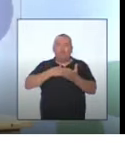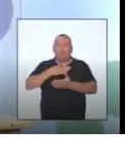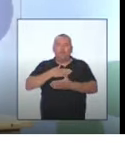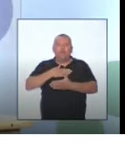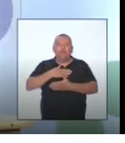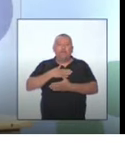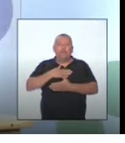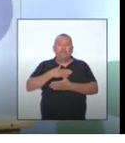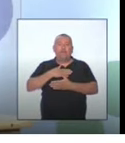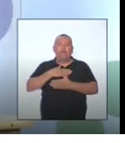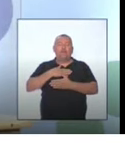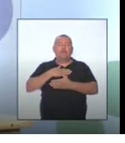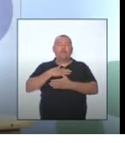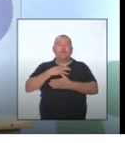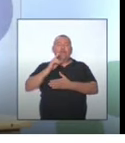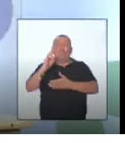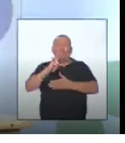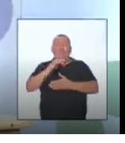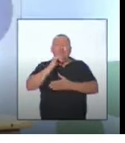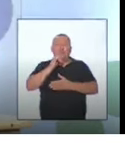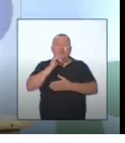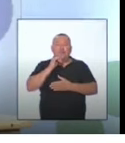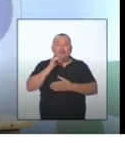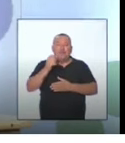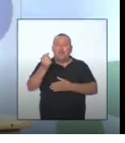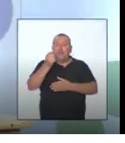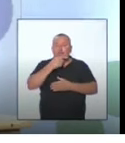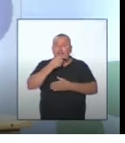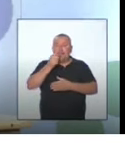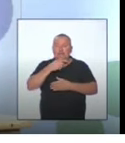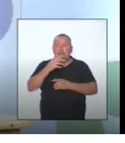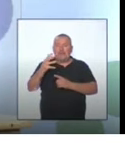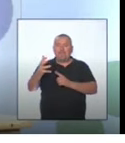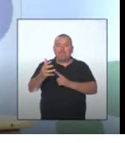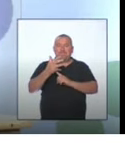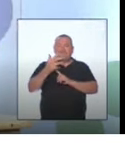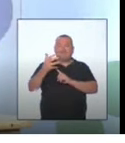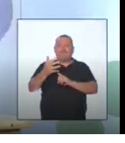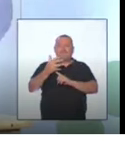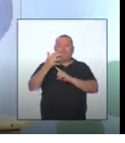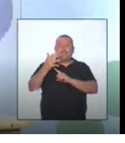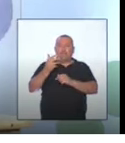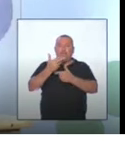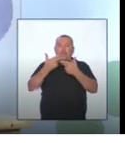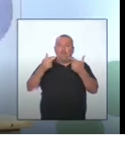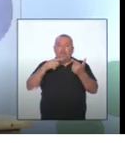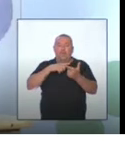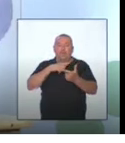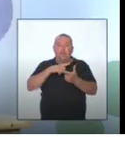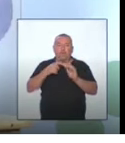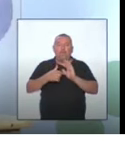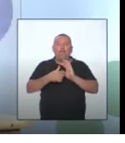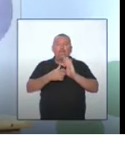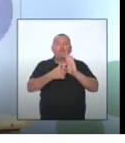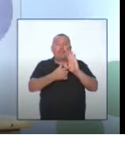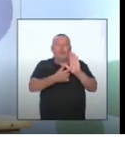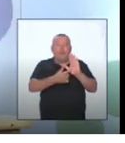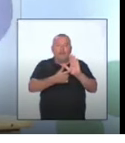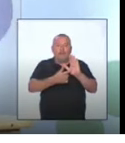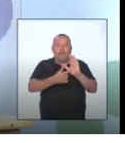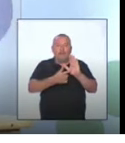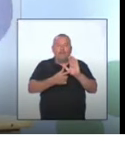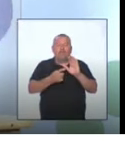de receber insinuações de assédio realmente sobre alguma coisa que eu já postei e